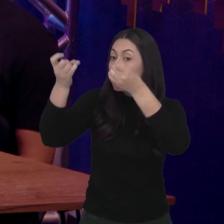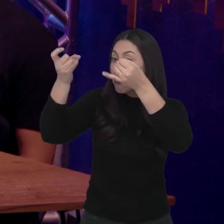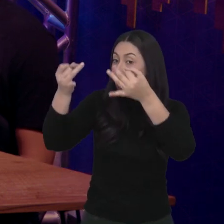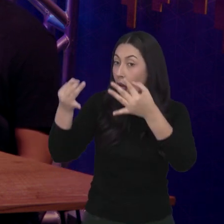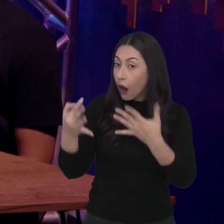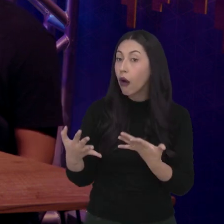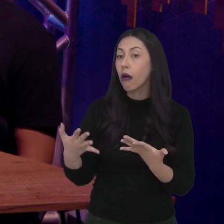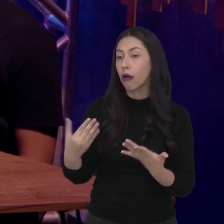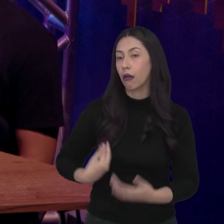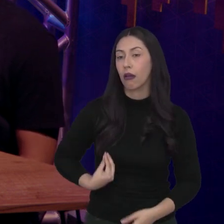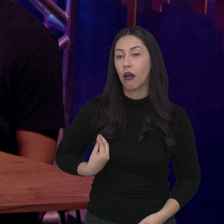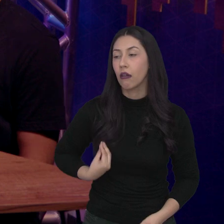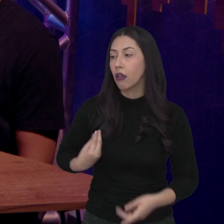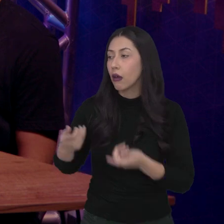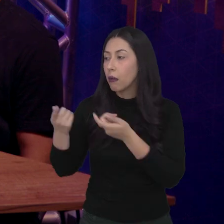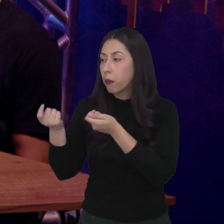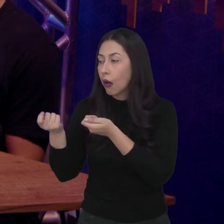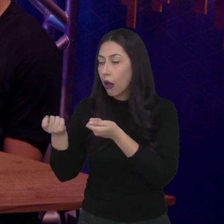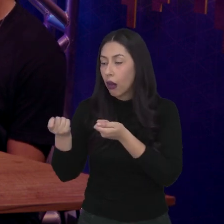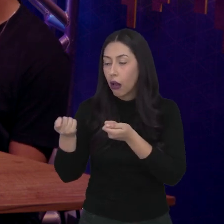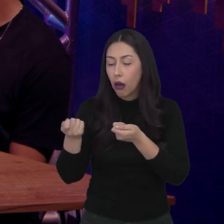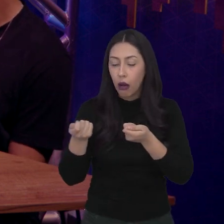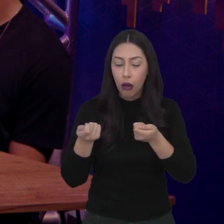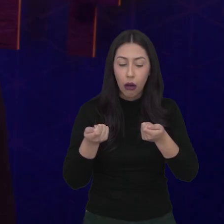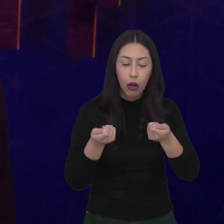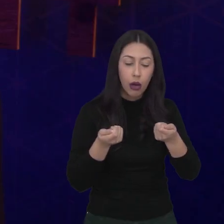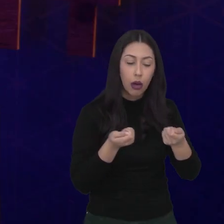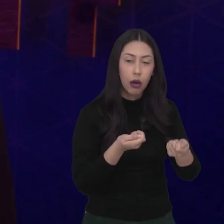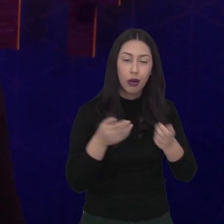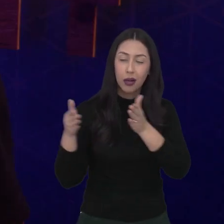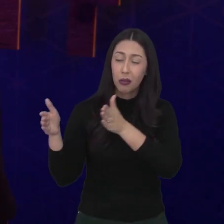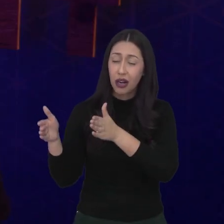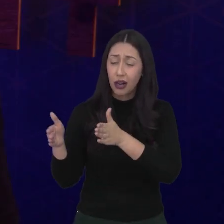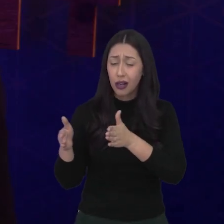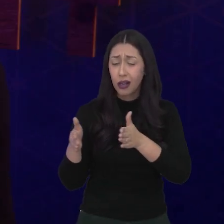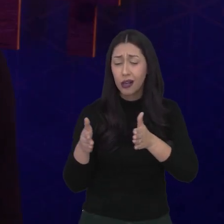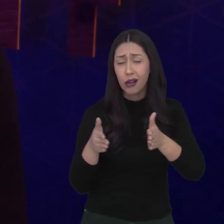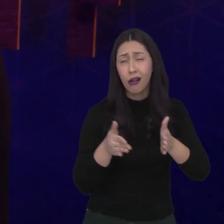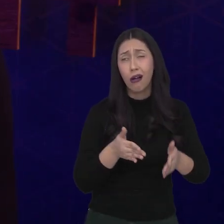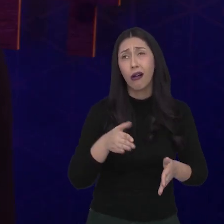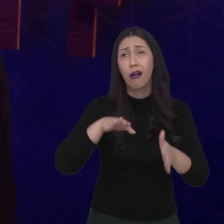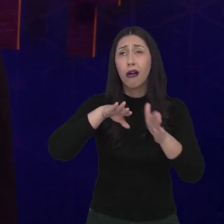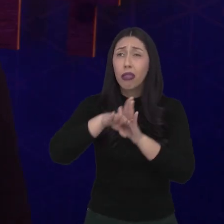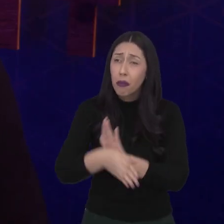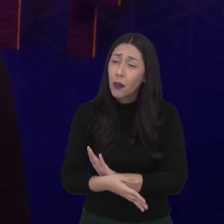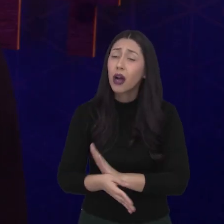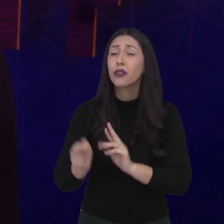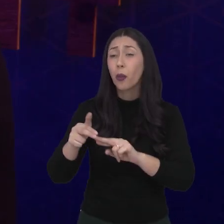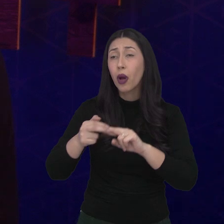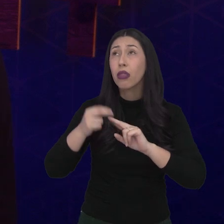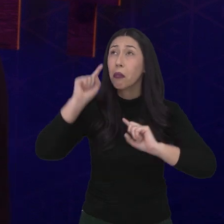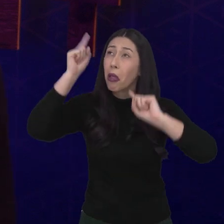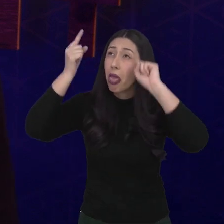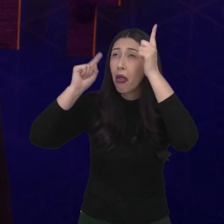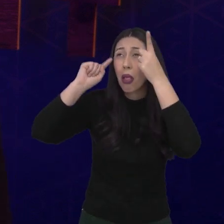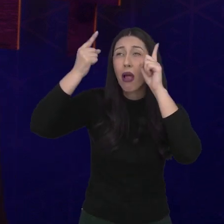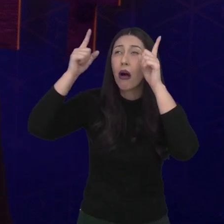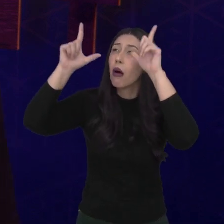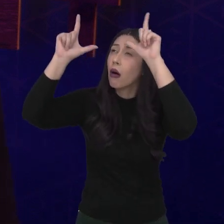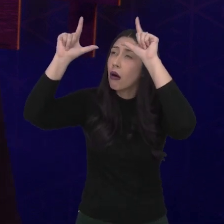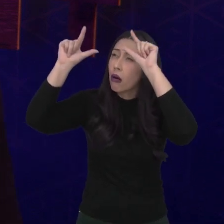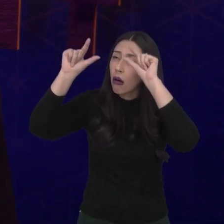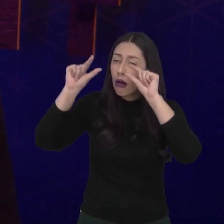falou também dessa mecanização da vida, isso reduz drasticamente a nossa